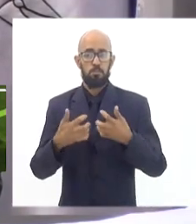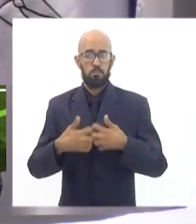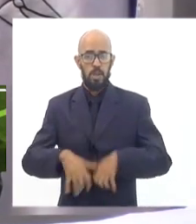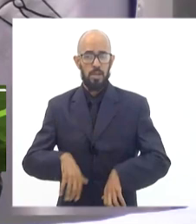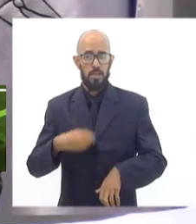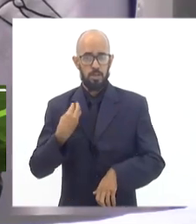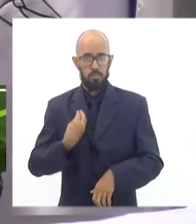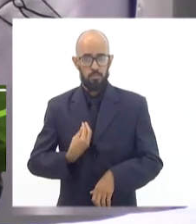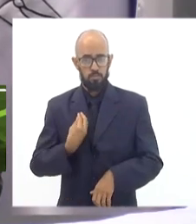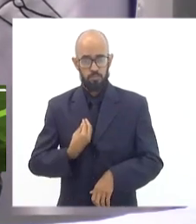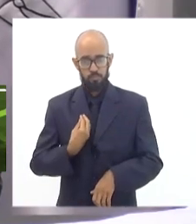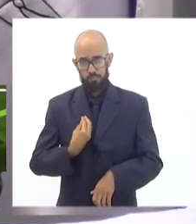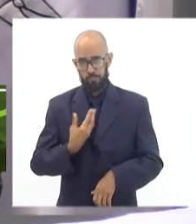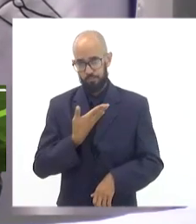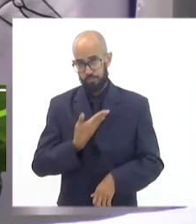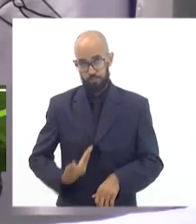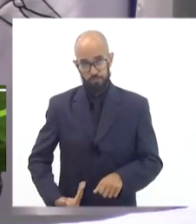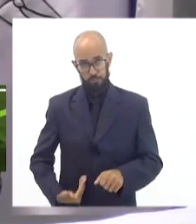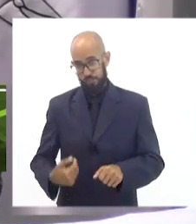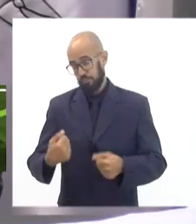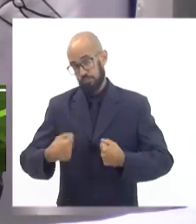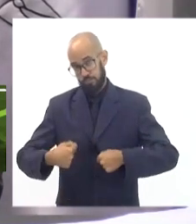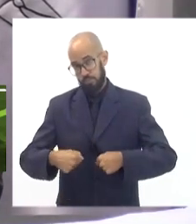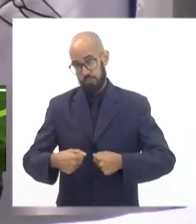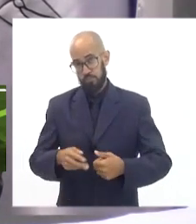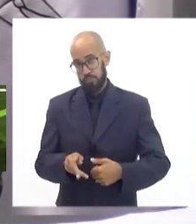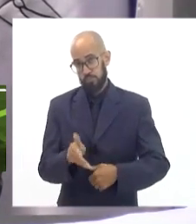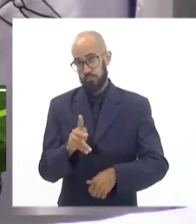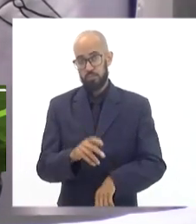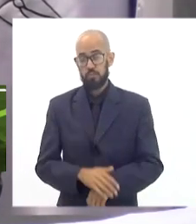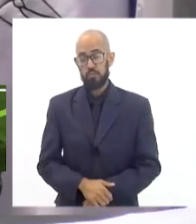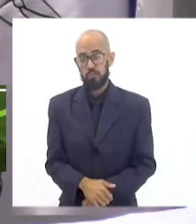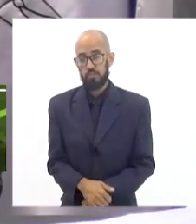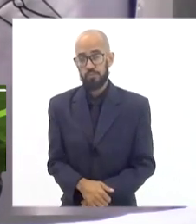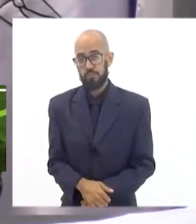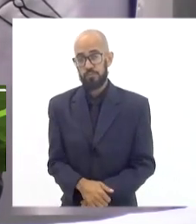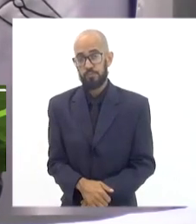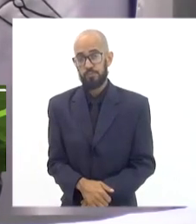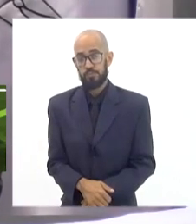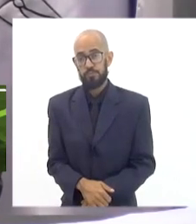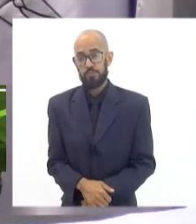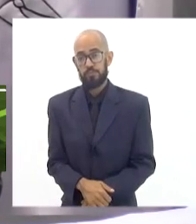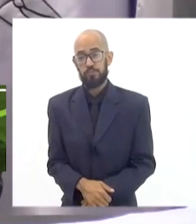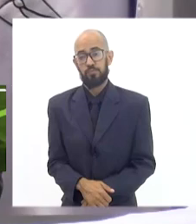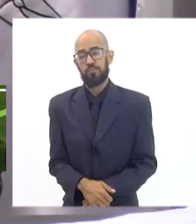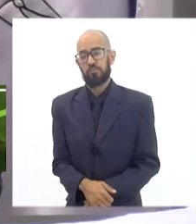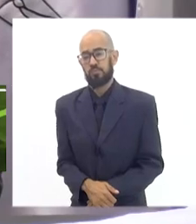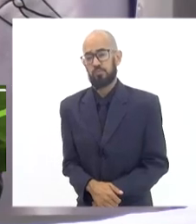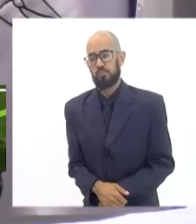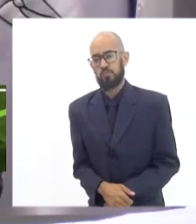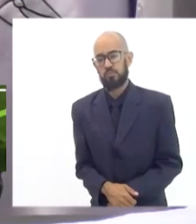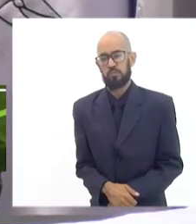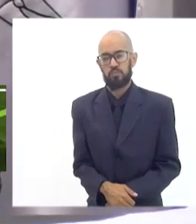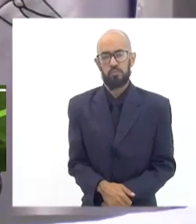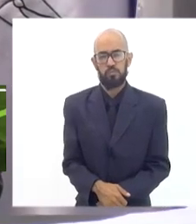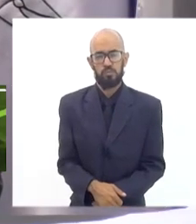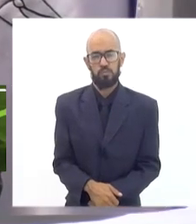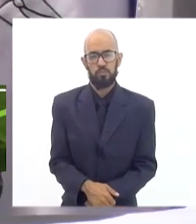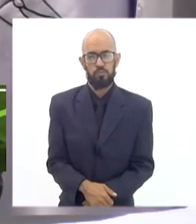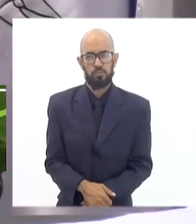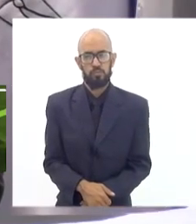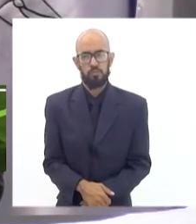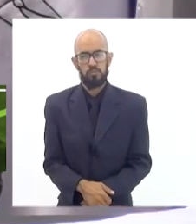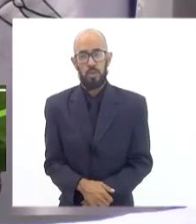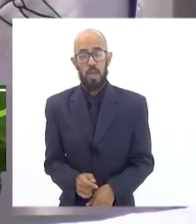ela tem que ter continuidade Então eu acho que o senhor e antes de